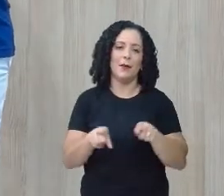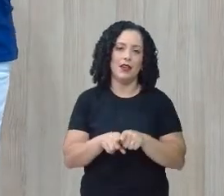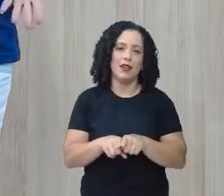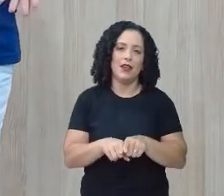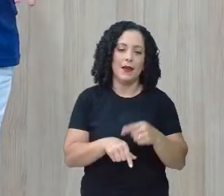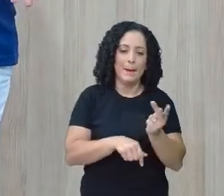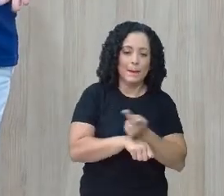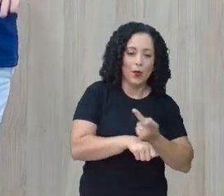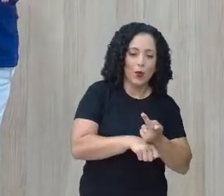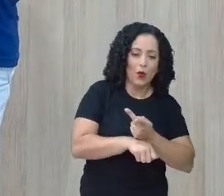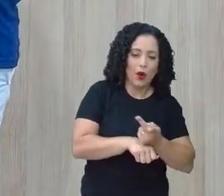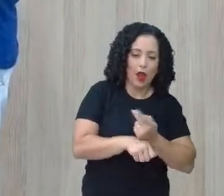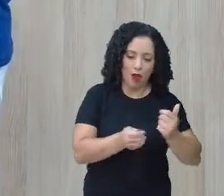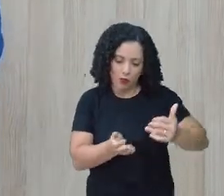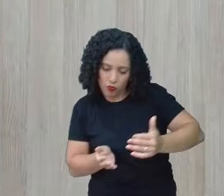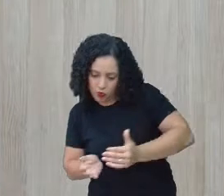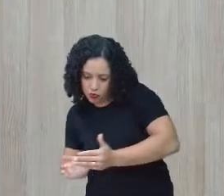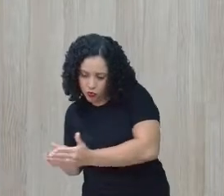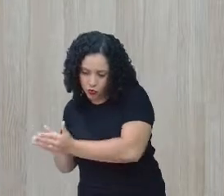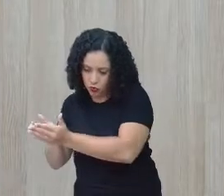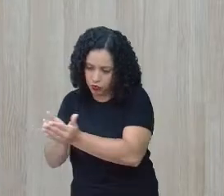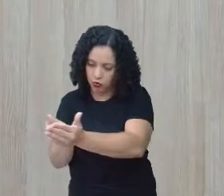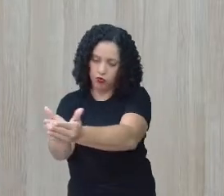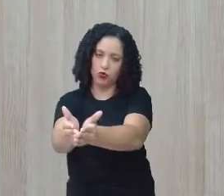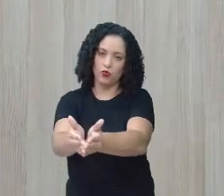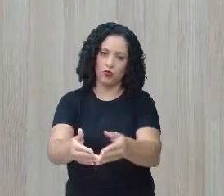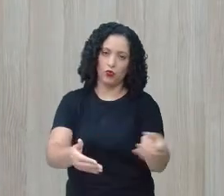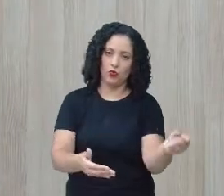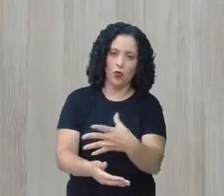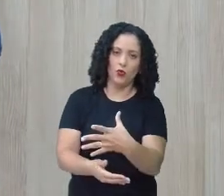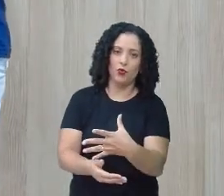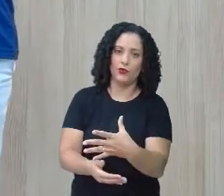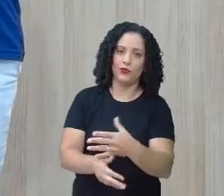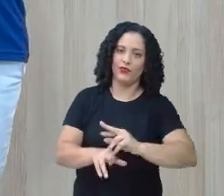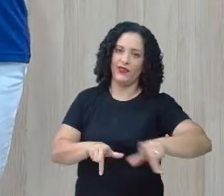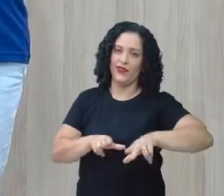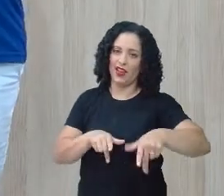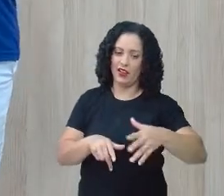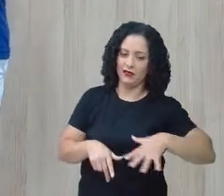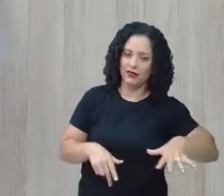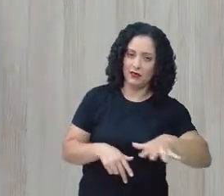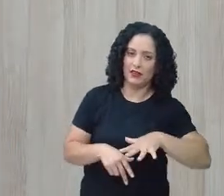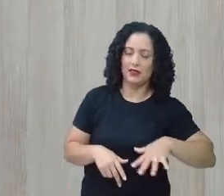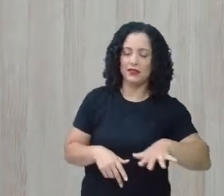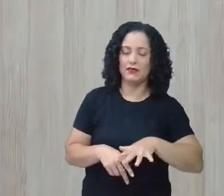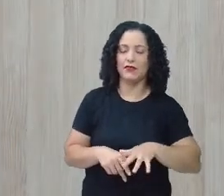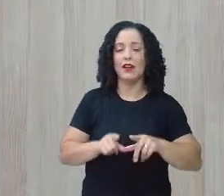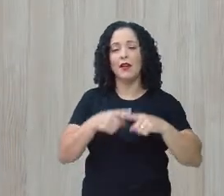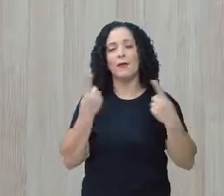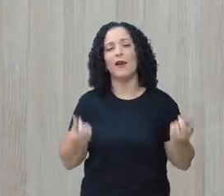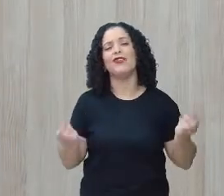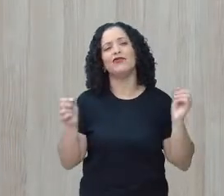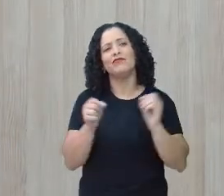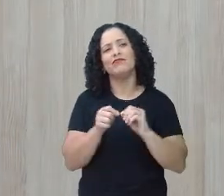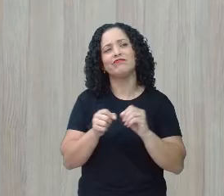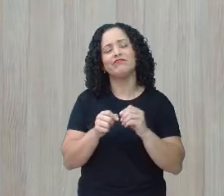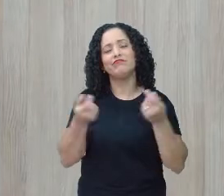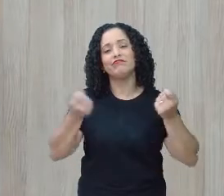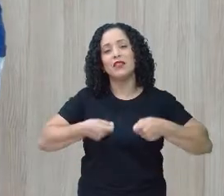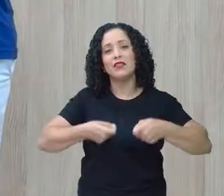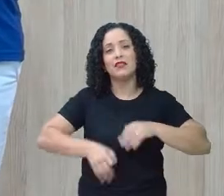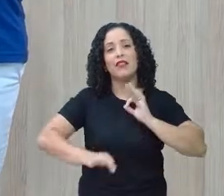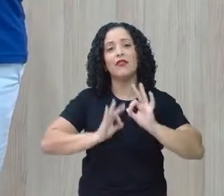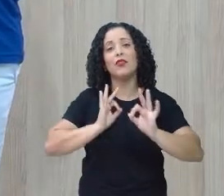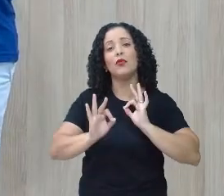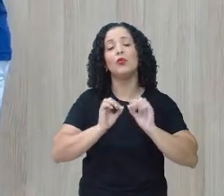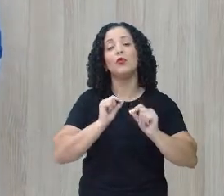de novas rotas. E, para que pudessem fazer isso, tinha que ter uma justificativa. Lógico, aqui a gente